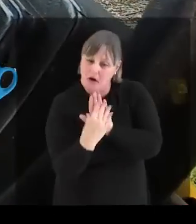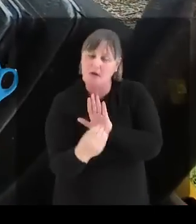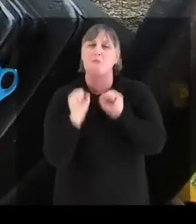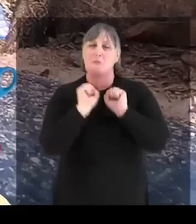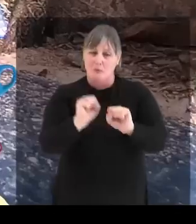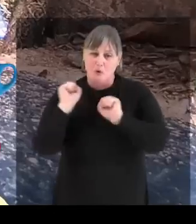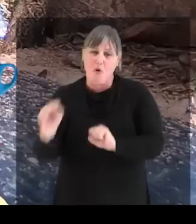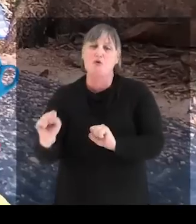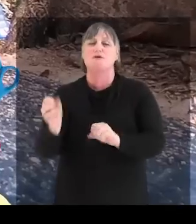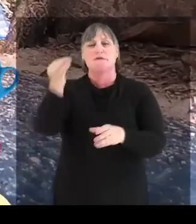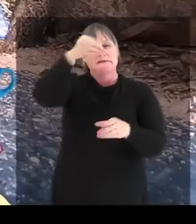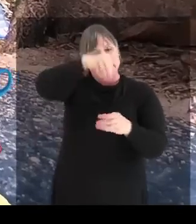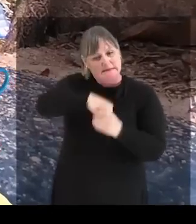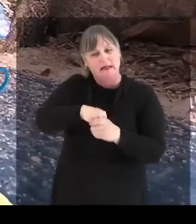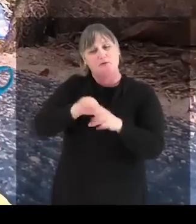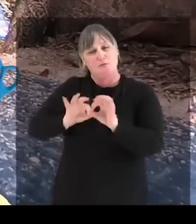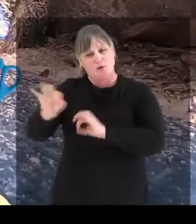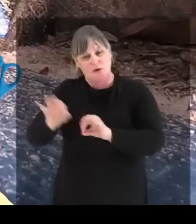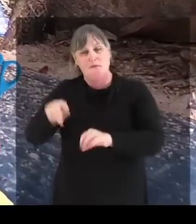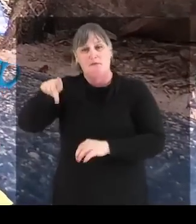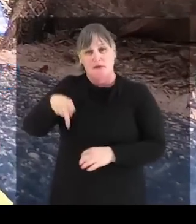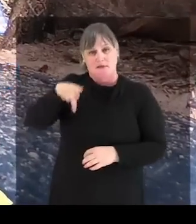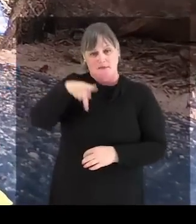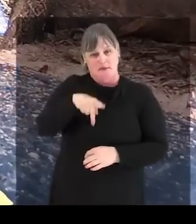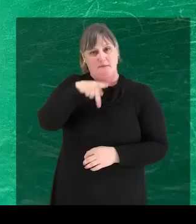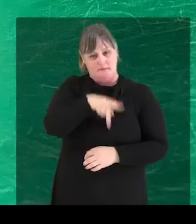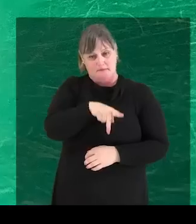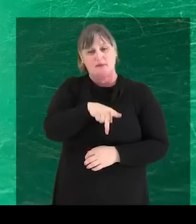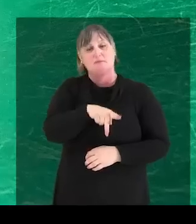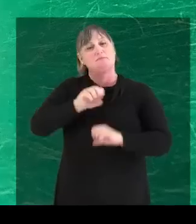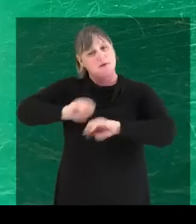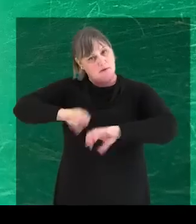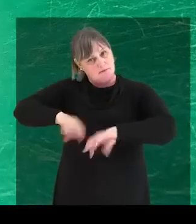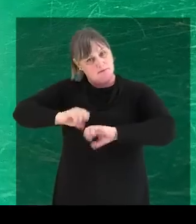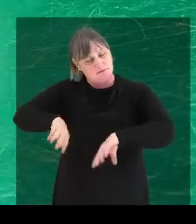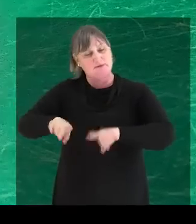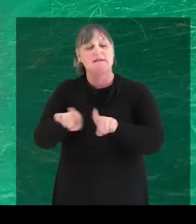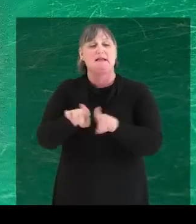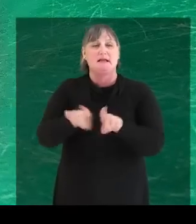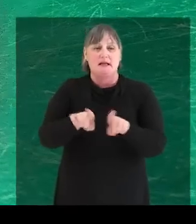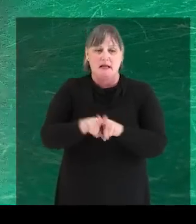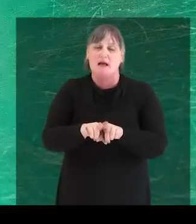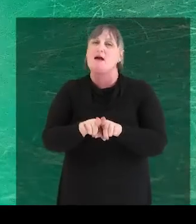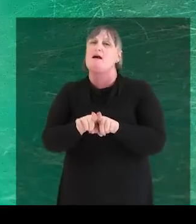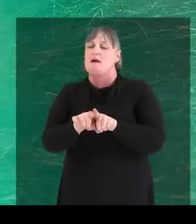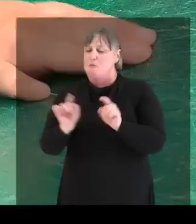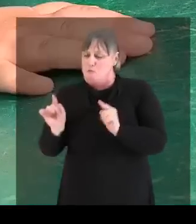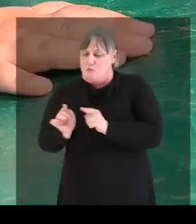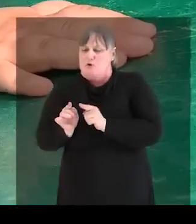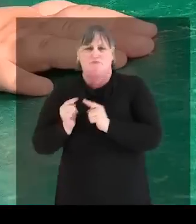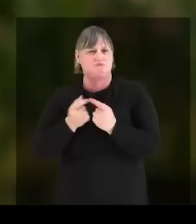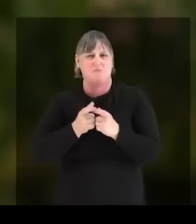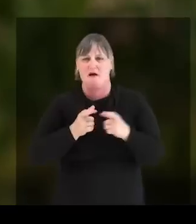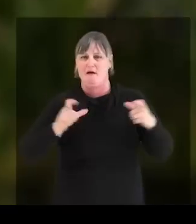é algo que tem que estar presente dentro dos nossos projetos políticos pedagógicos enquanto educação, e deixar do micro e passar isso ao